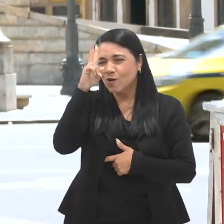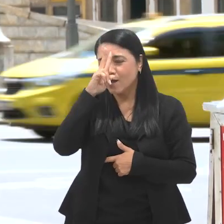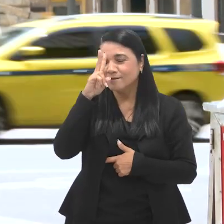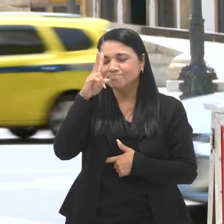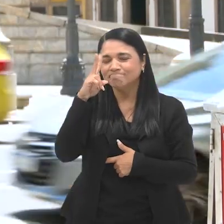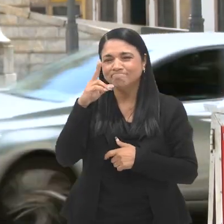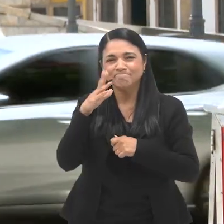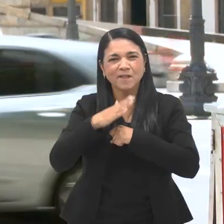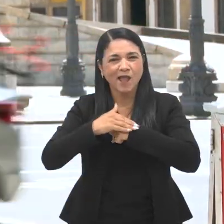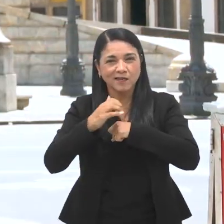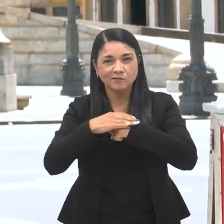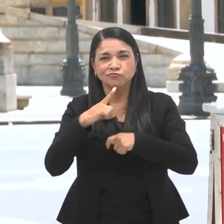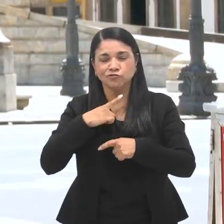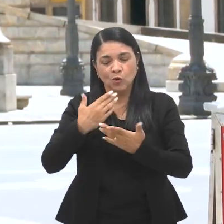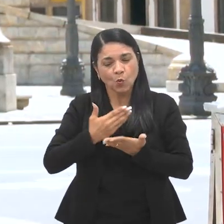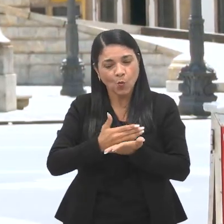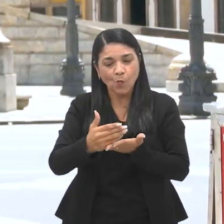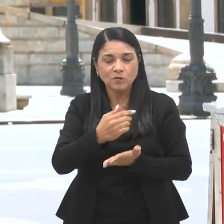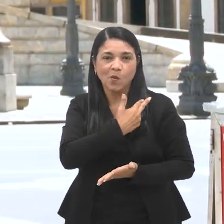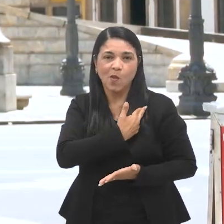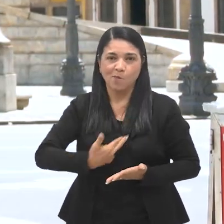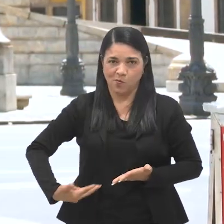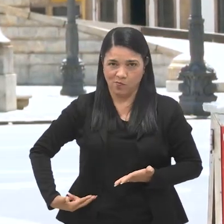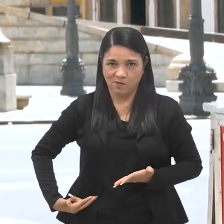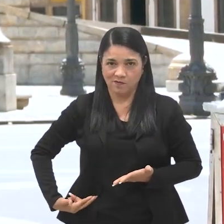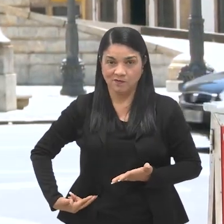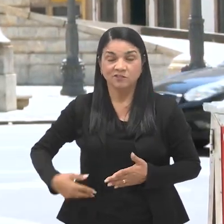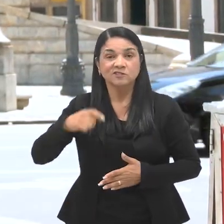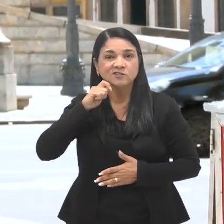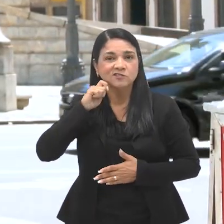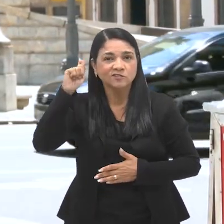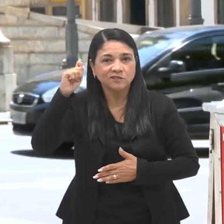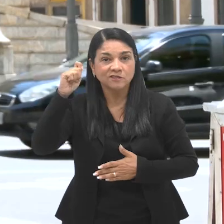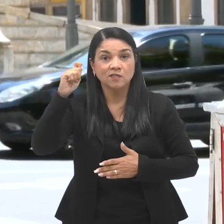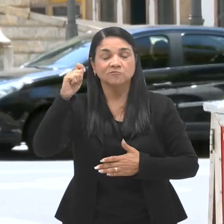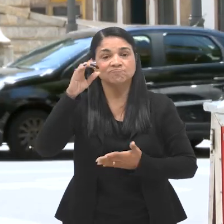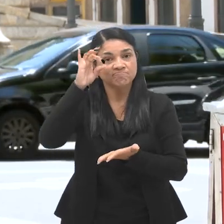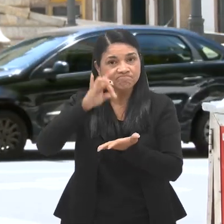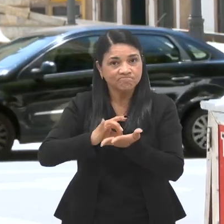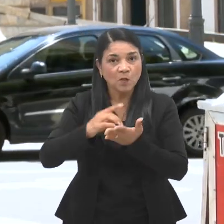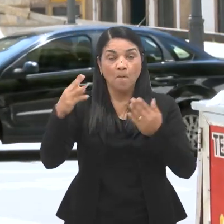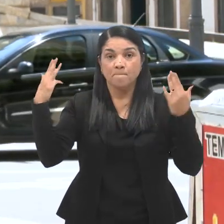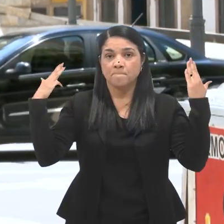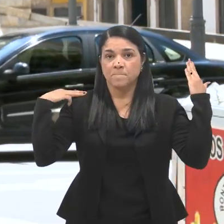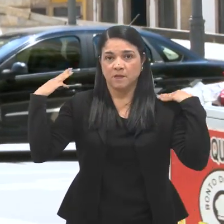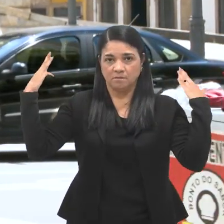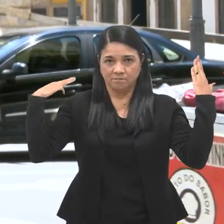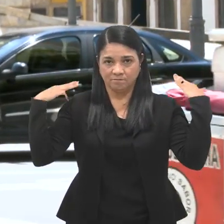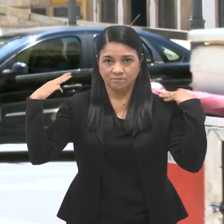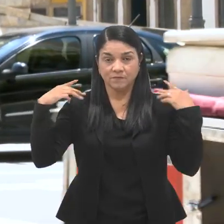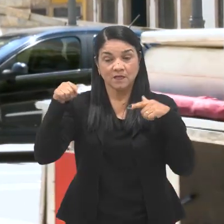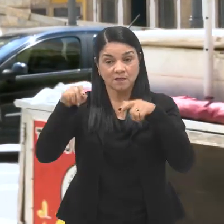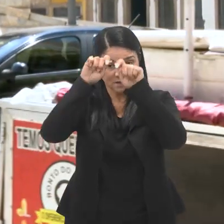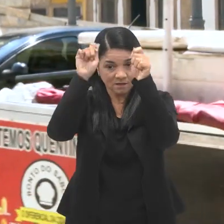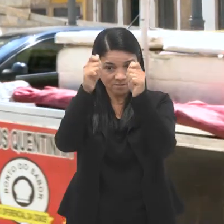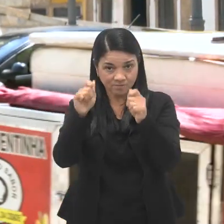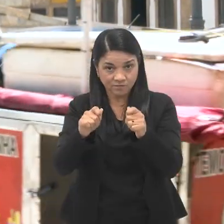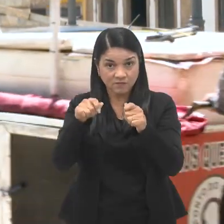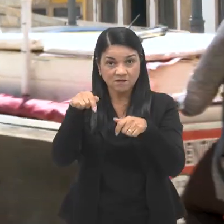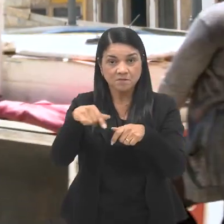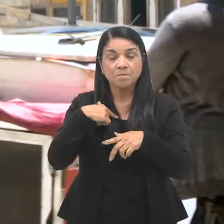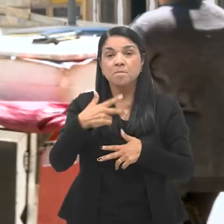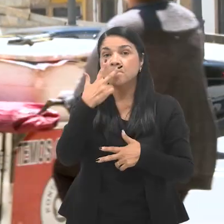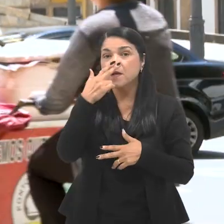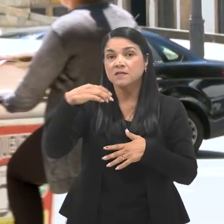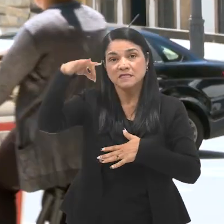muito cativante porque ela começou no início da República e, na verdade, o Tiradentes era um militar. E aqui na estátua ele foi